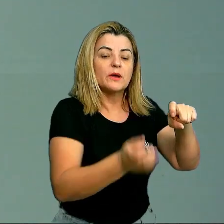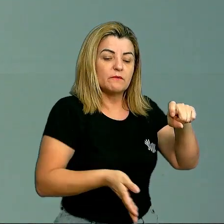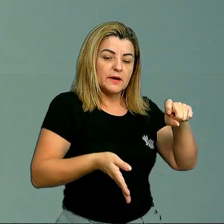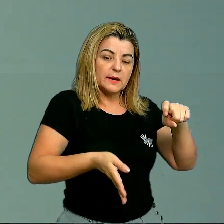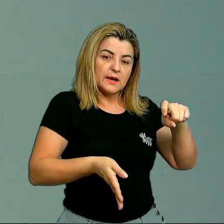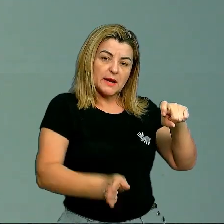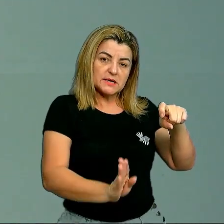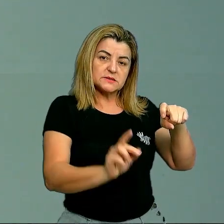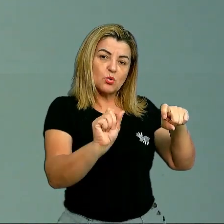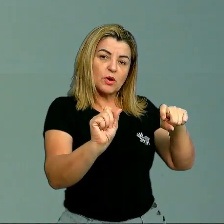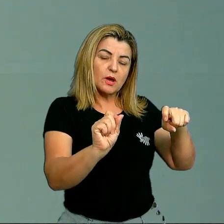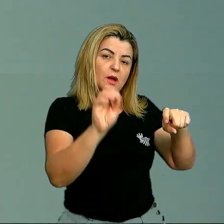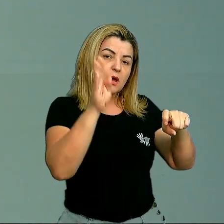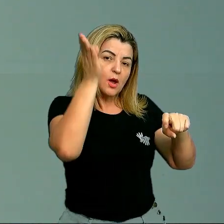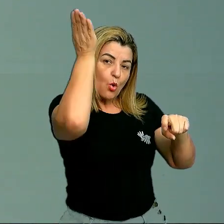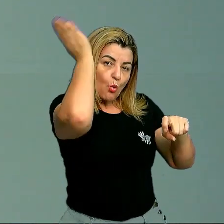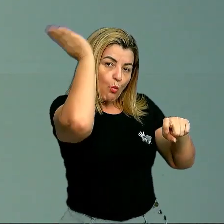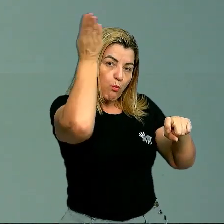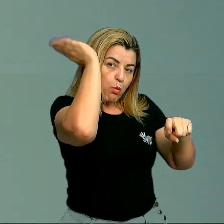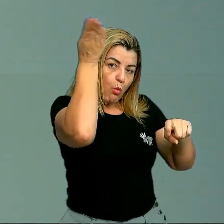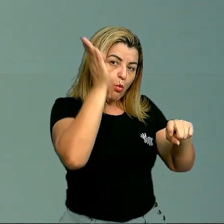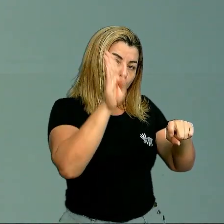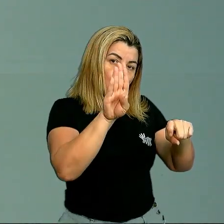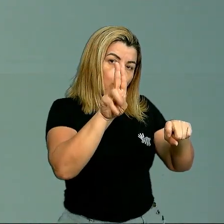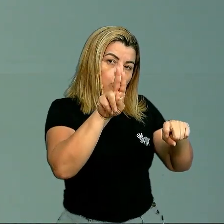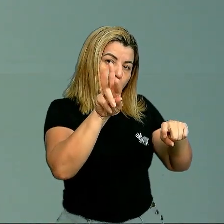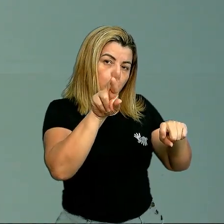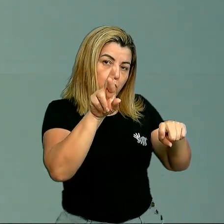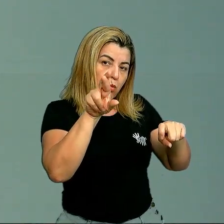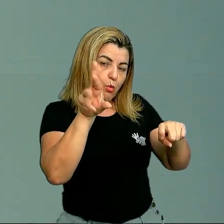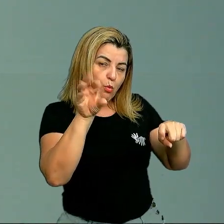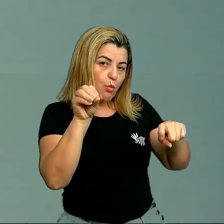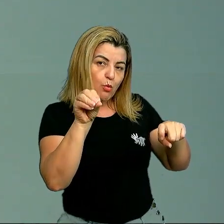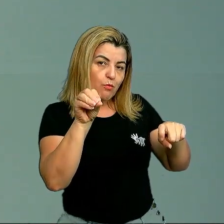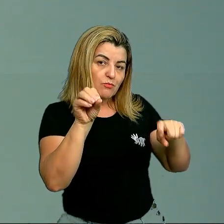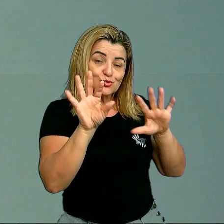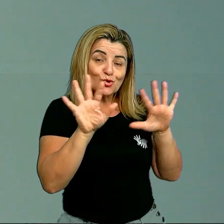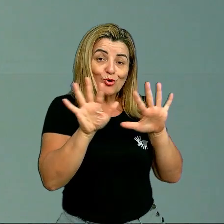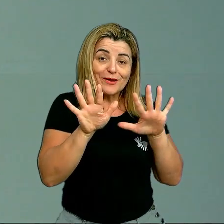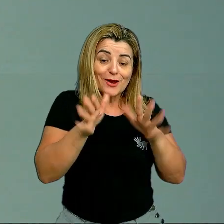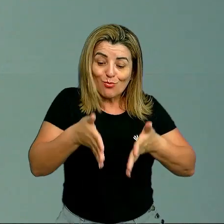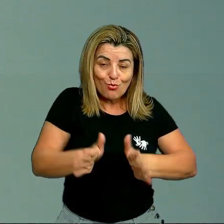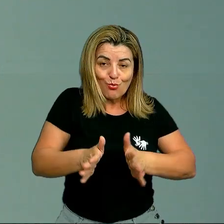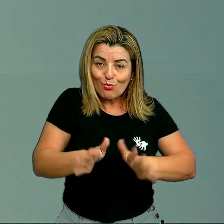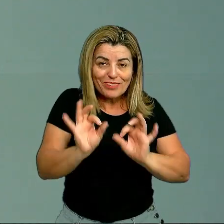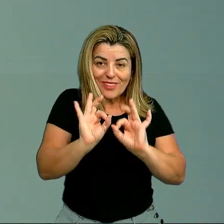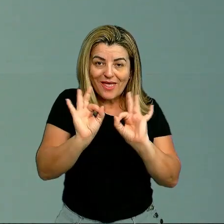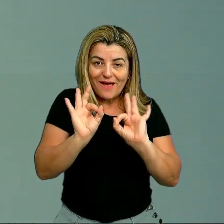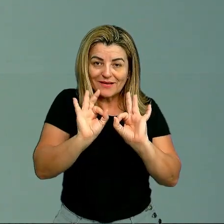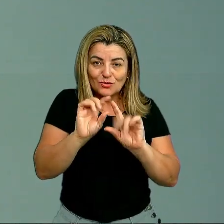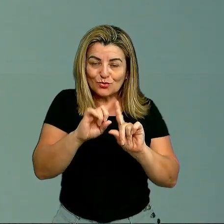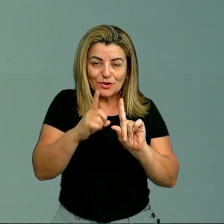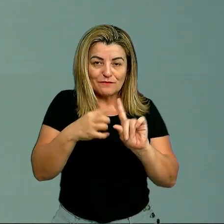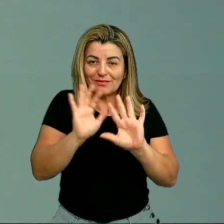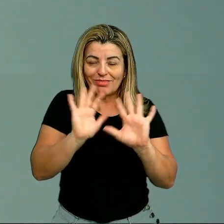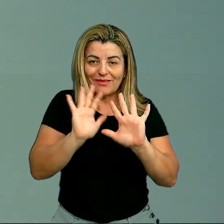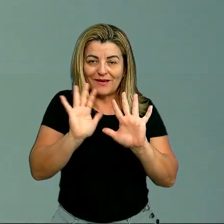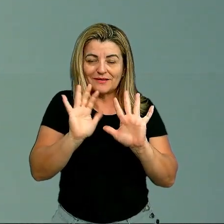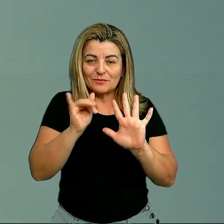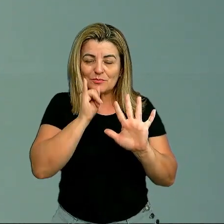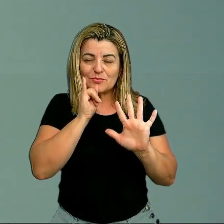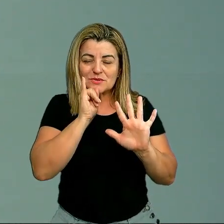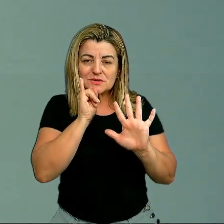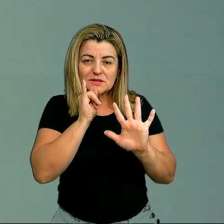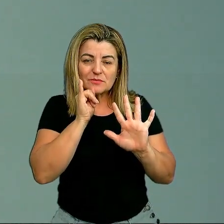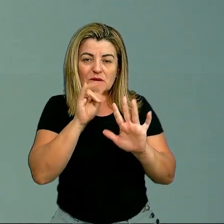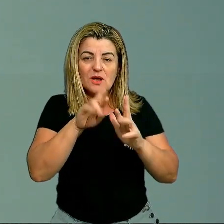burro, ele é estéril, ele não consegue mais passar os seus gametas adiante, ele para ali. Diferente dessa